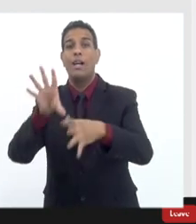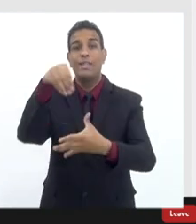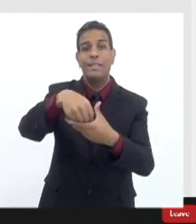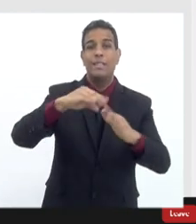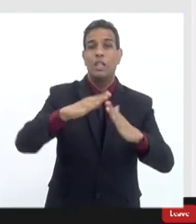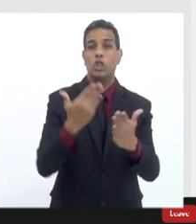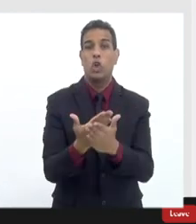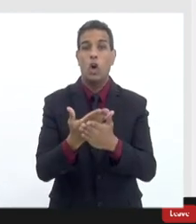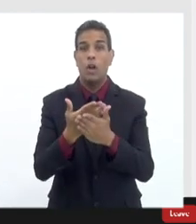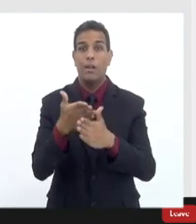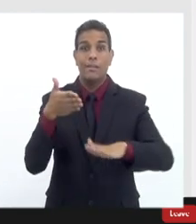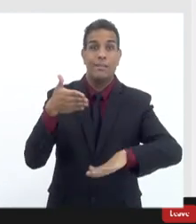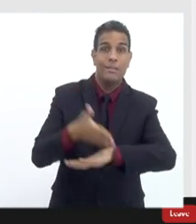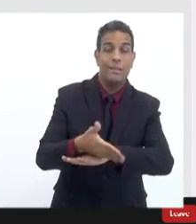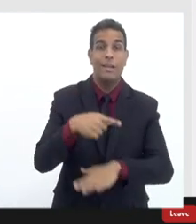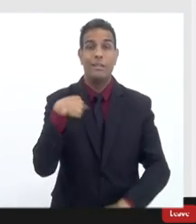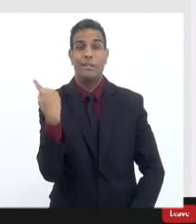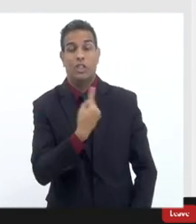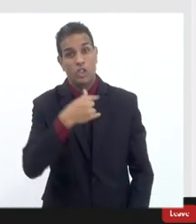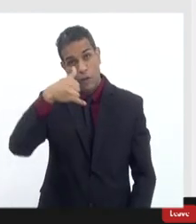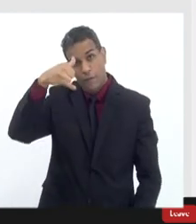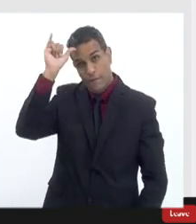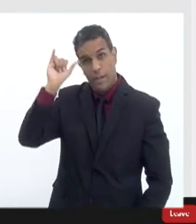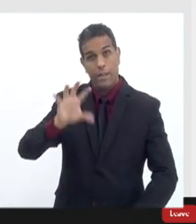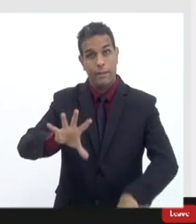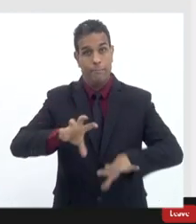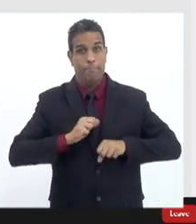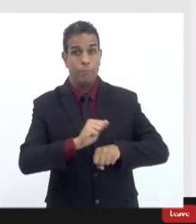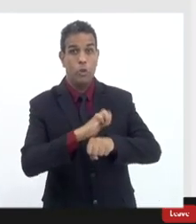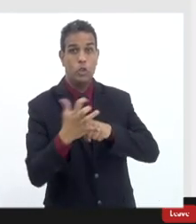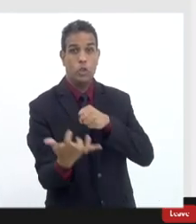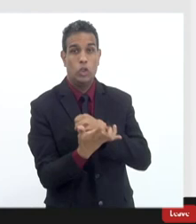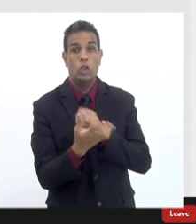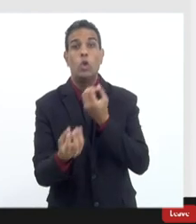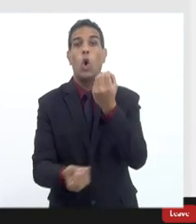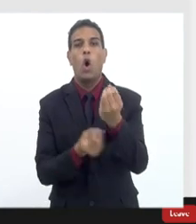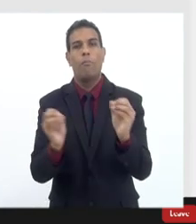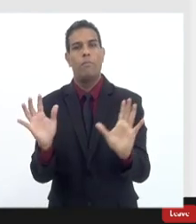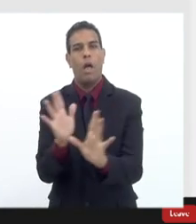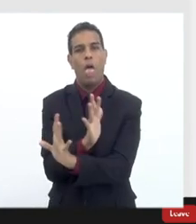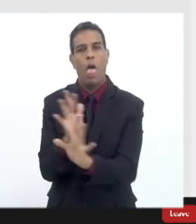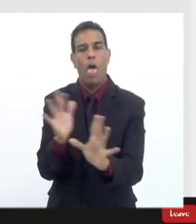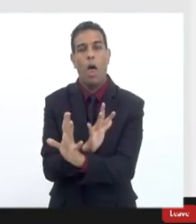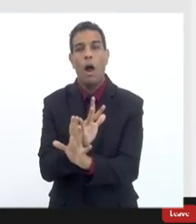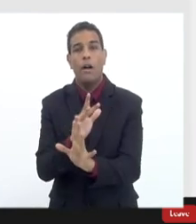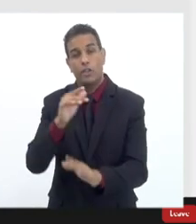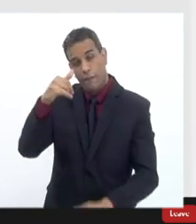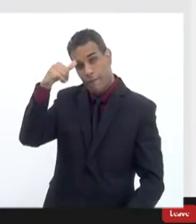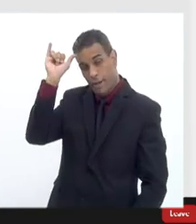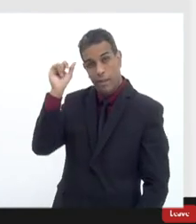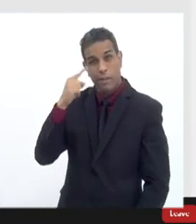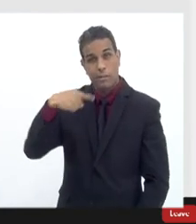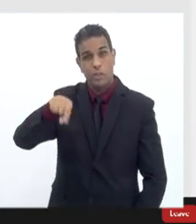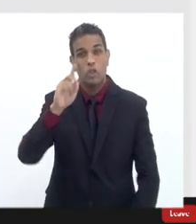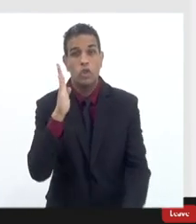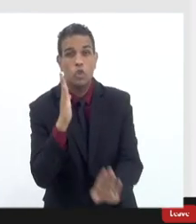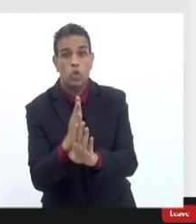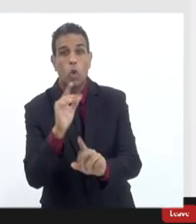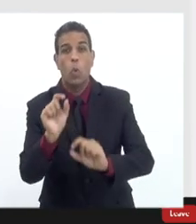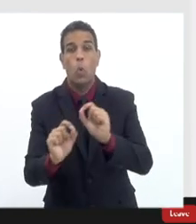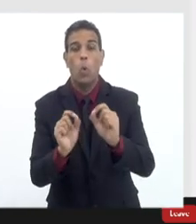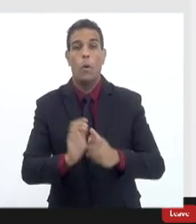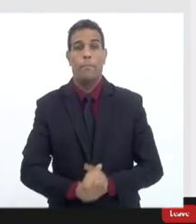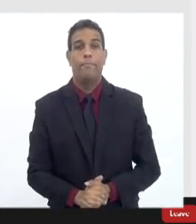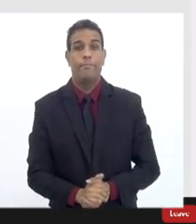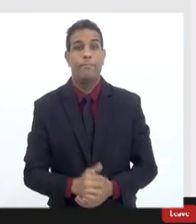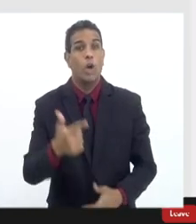primeiro momento na pandemia da gente evitar situações de aglomeração. Mas a gente verificou, por exemplo, que